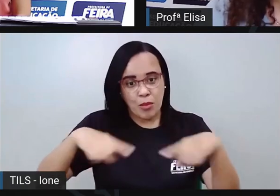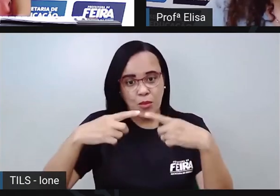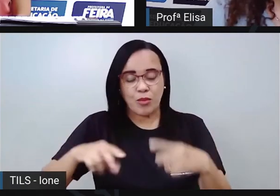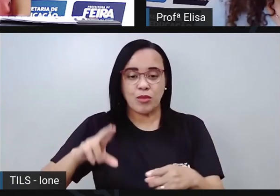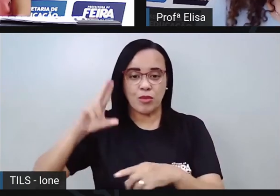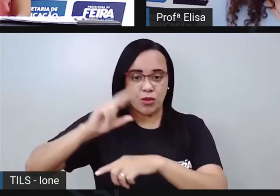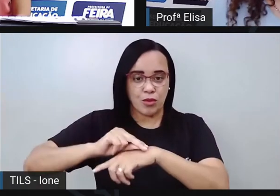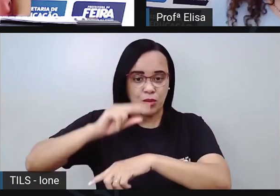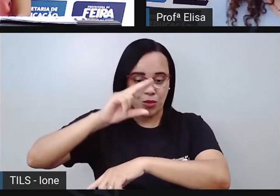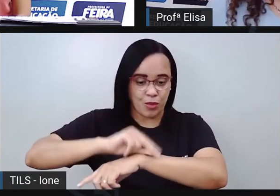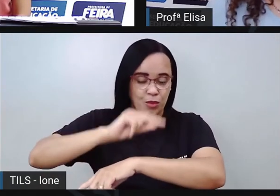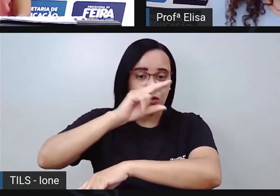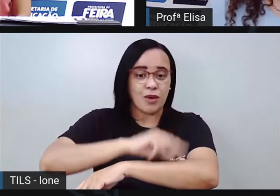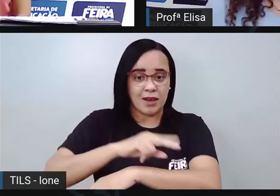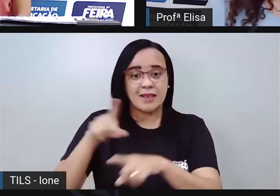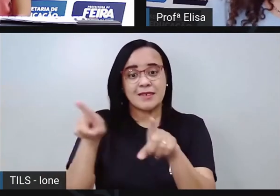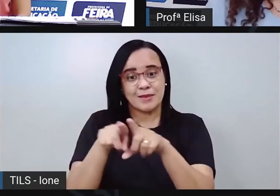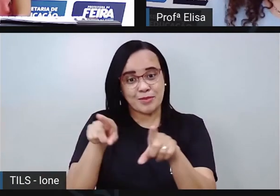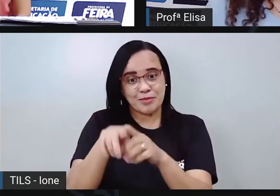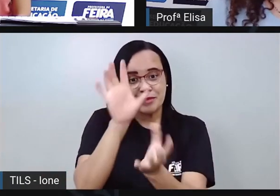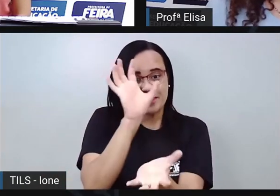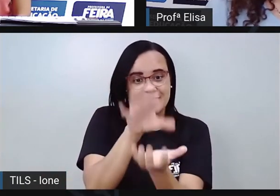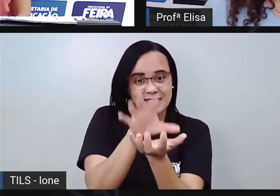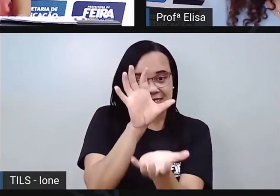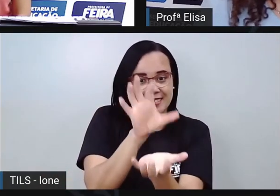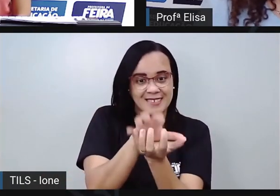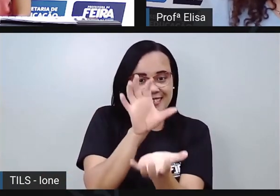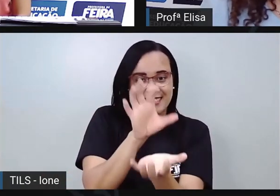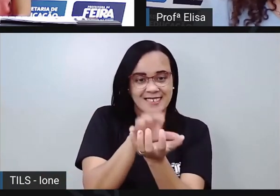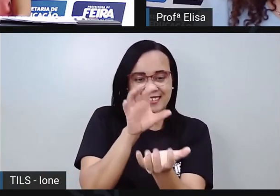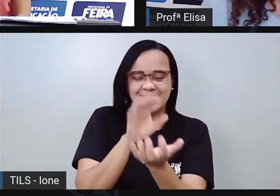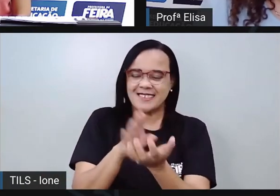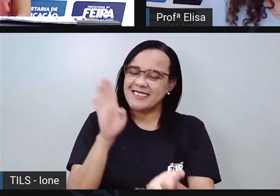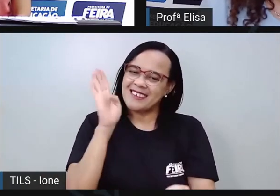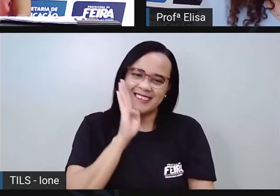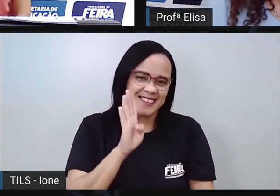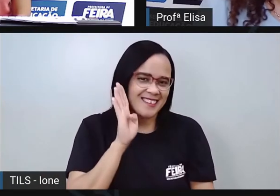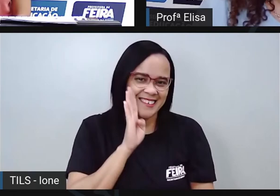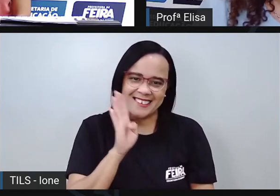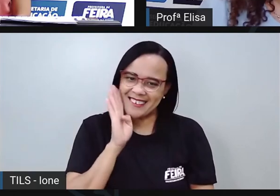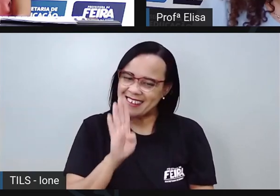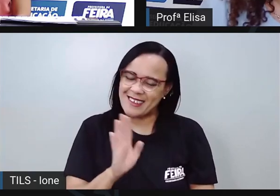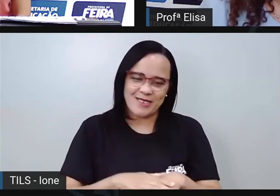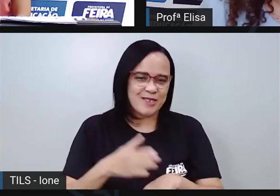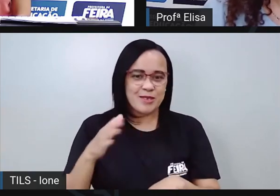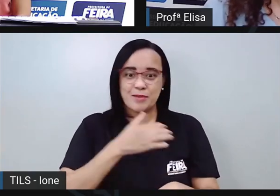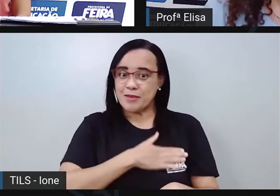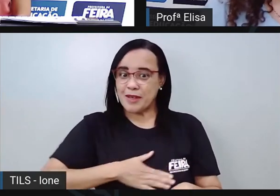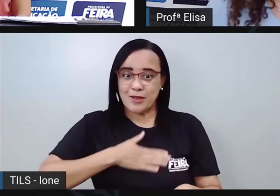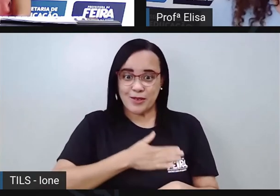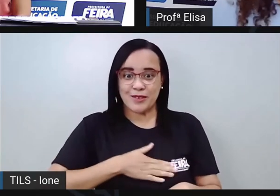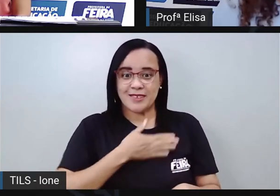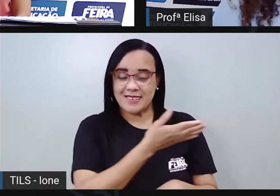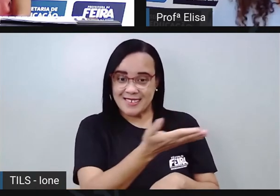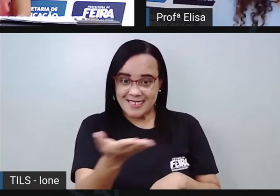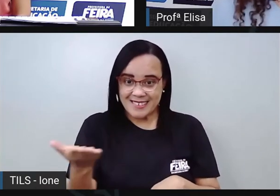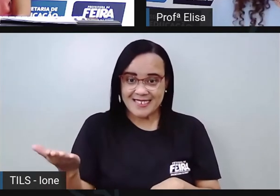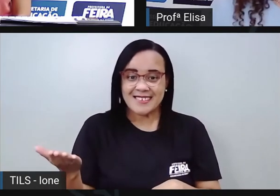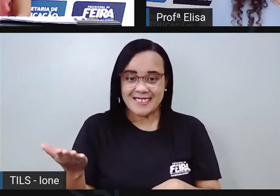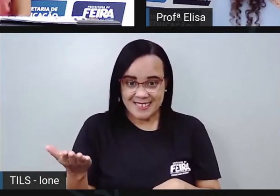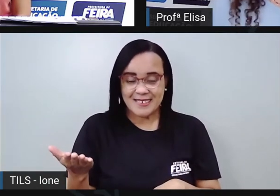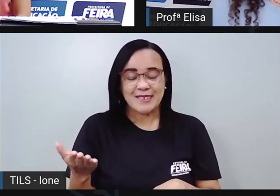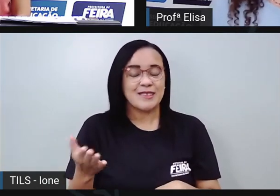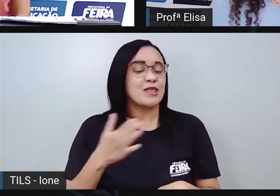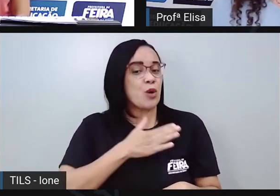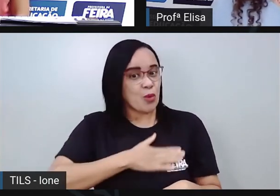grilo sobre o jacaré Nossa pois divertido demais vocês gostaram meninada eu me diverti